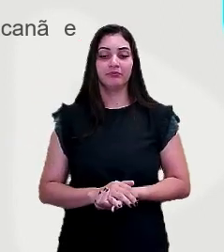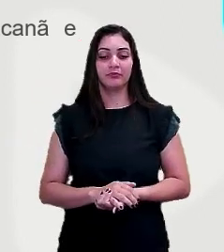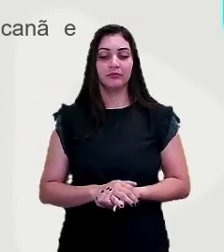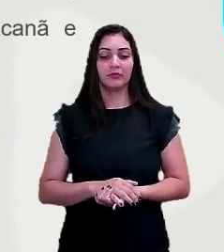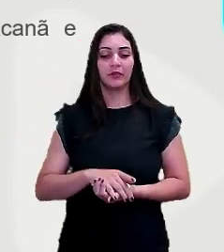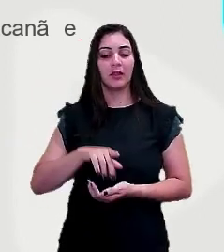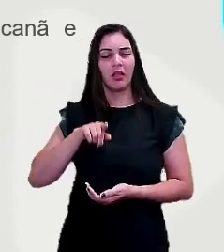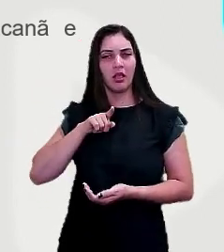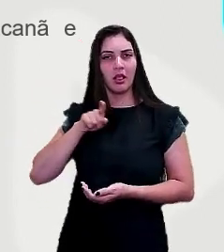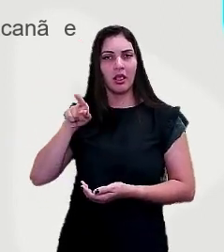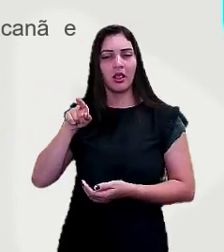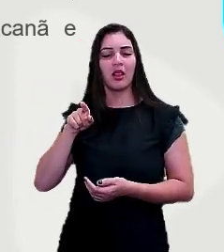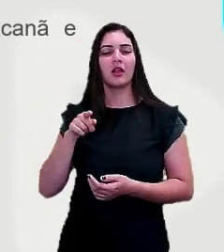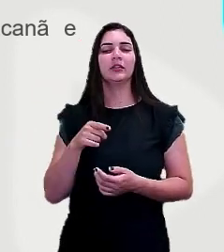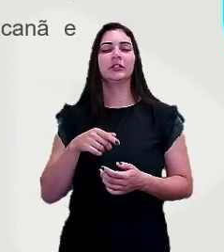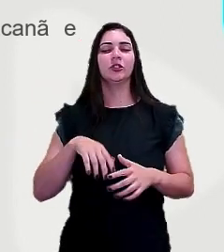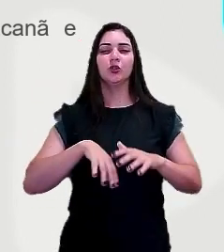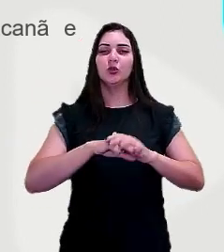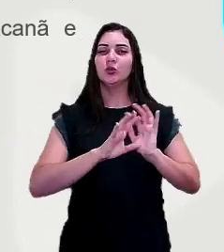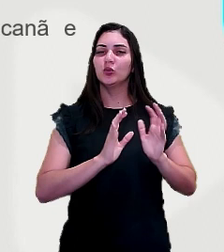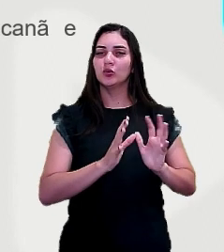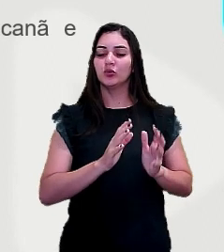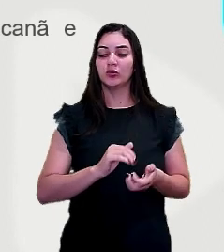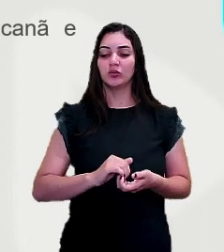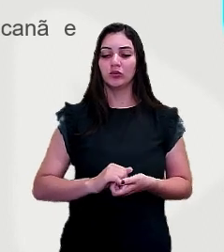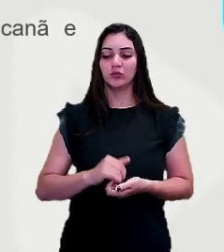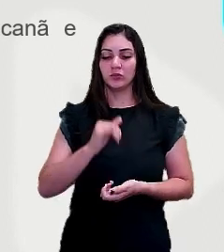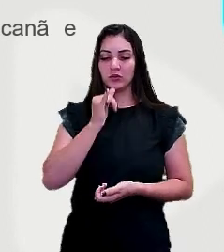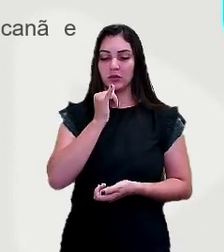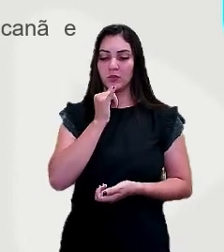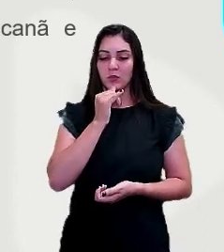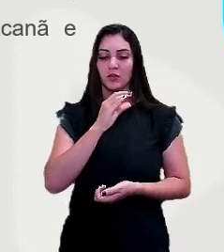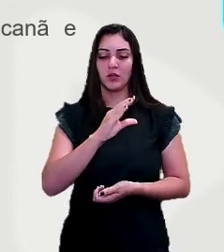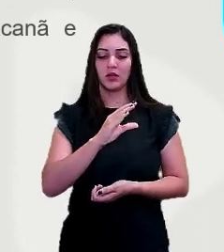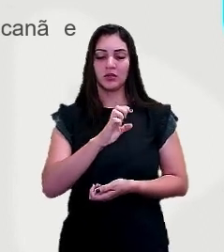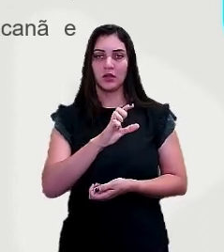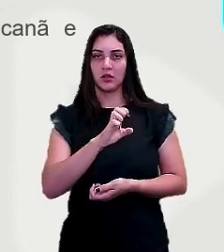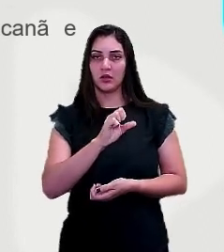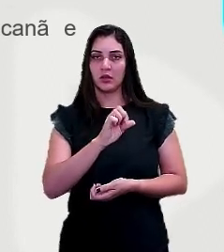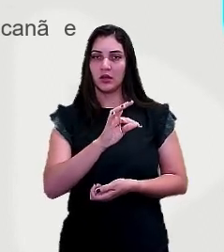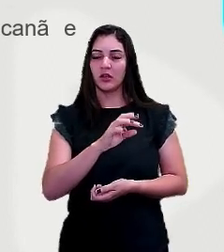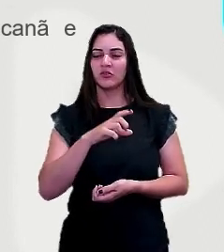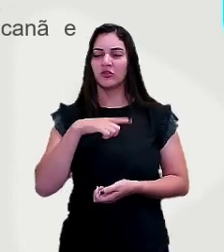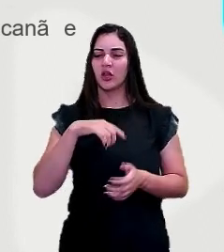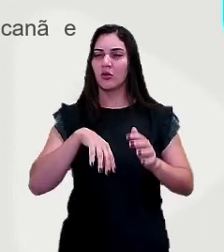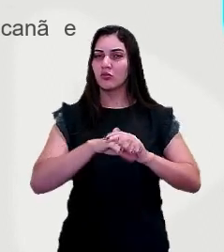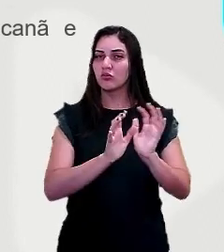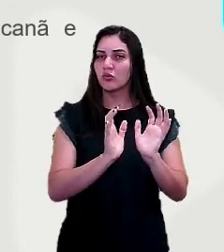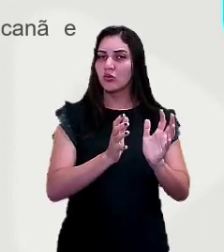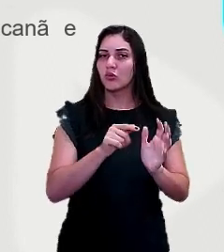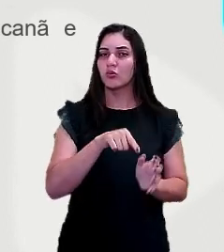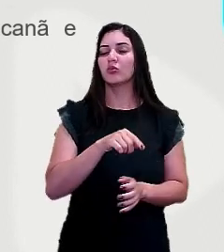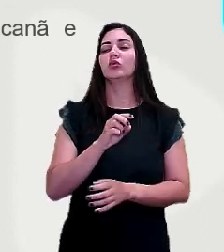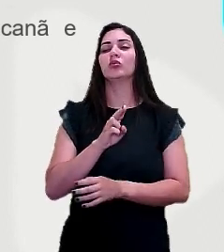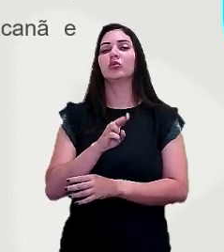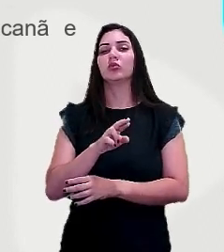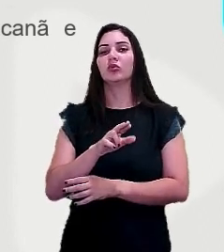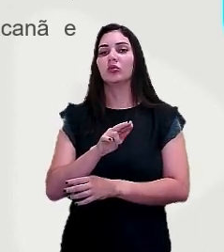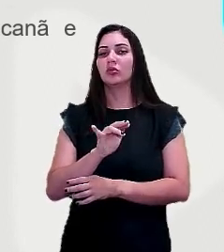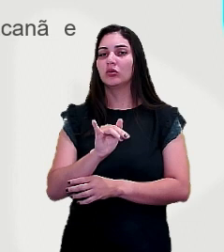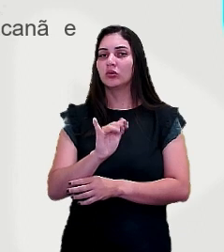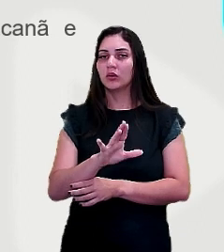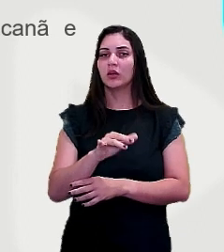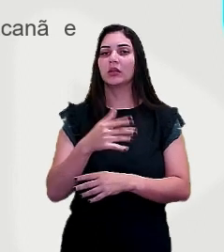Olímpica, que era o apelido dado ao time da Uruguai, fechou o placar em 2-1, calando